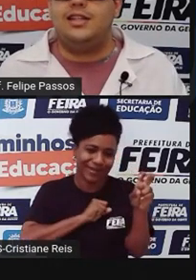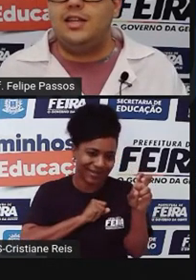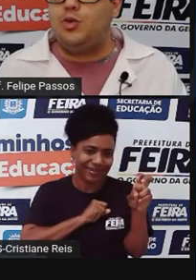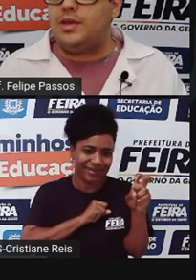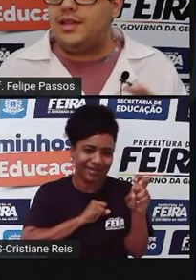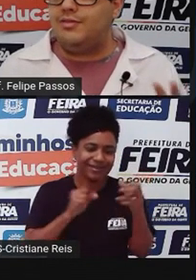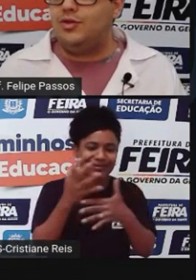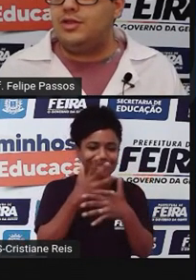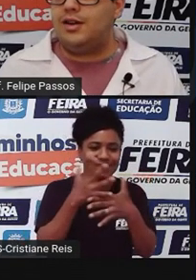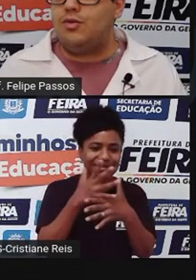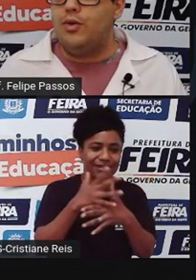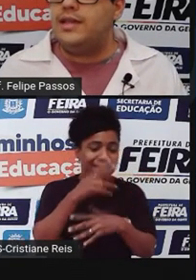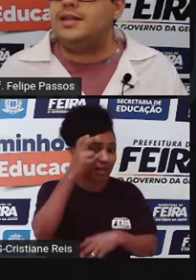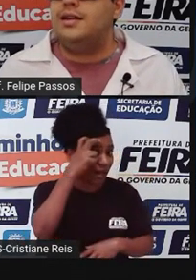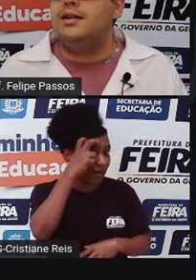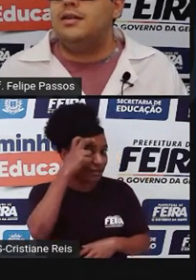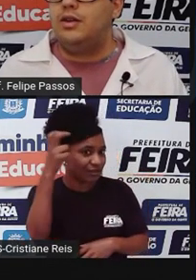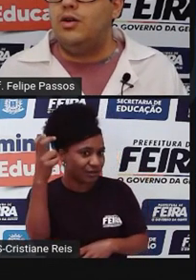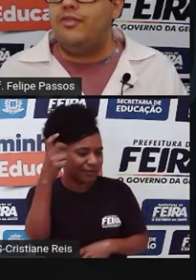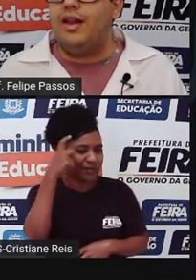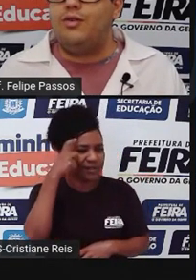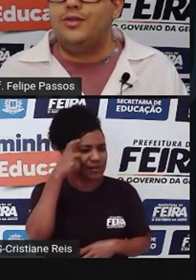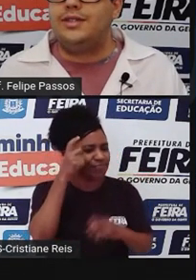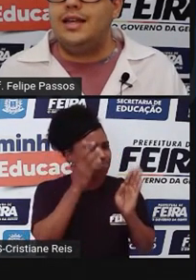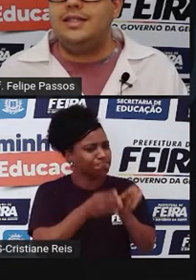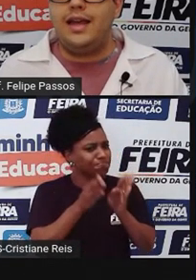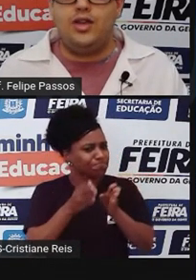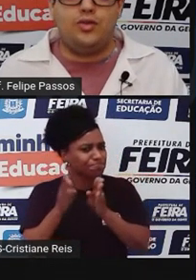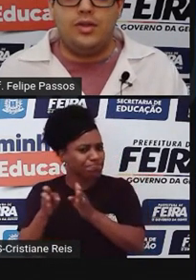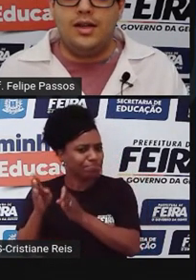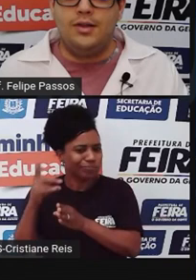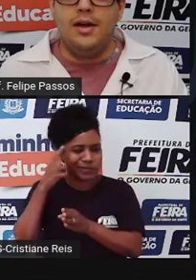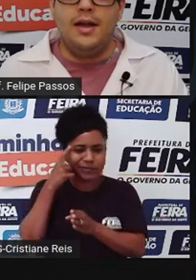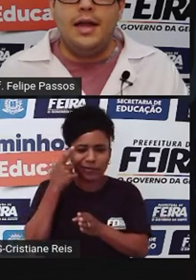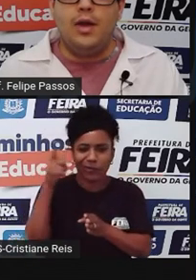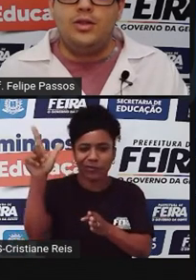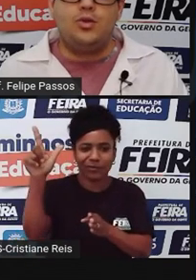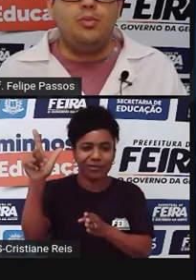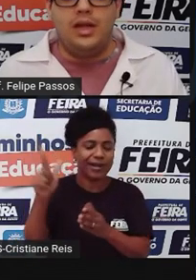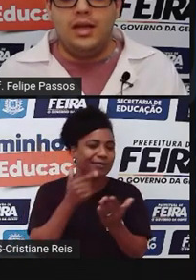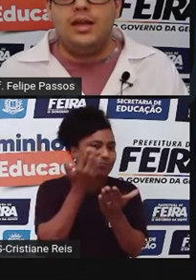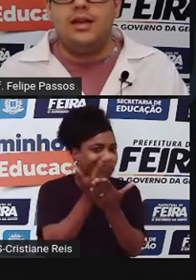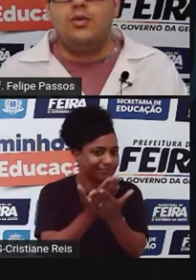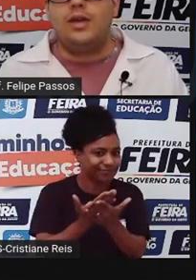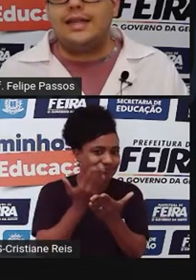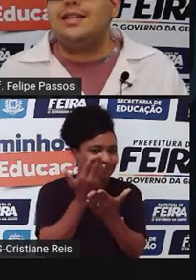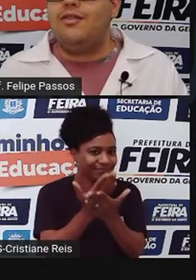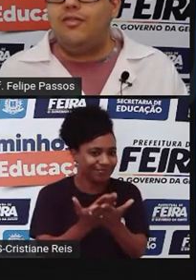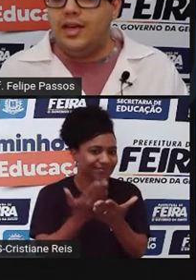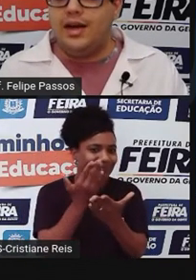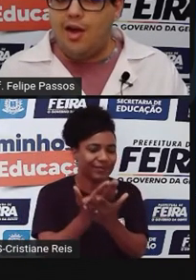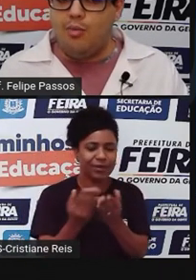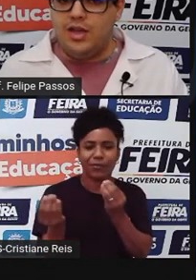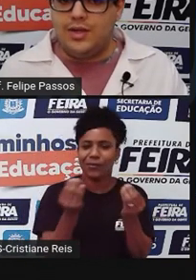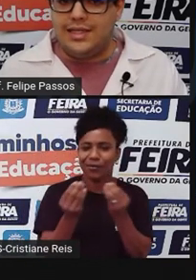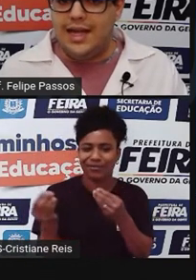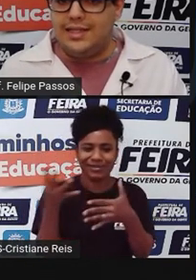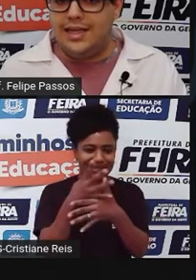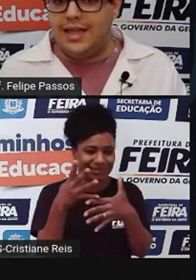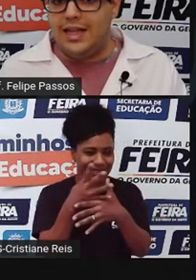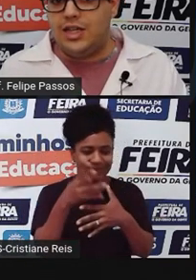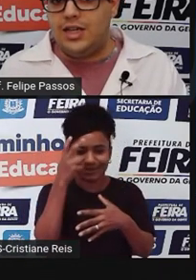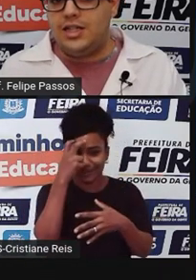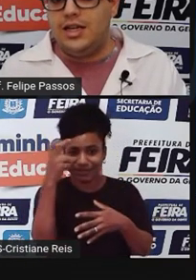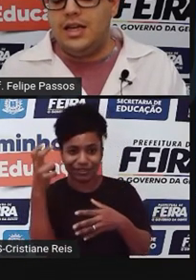cidades inteligentes eu pensava em outra coisa que eu ia falar com vocês e aí estudando eu descobri o que é que significa realmente